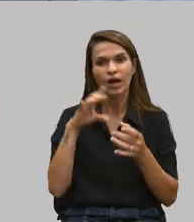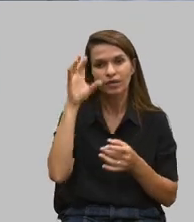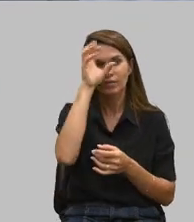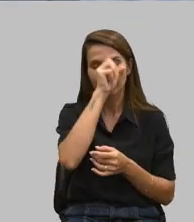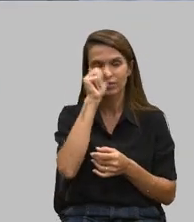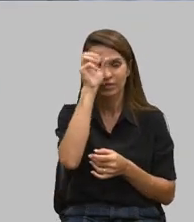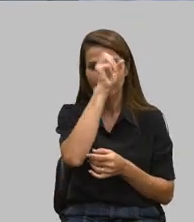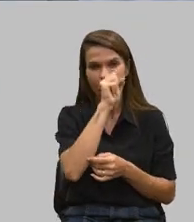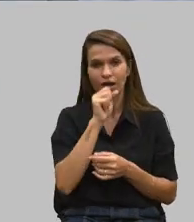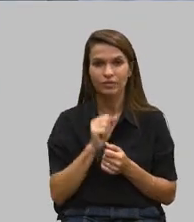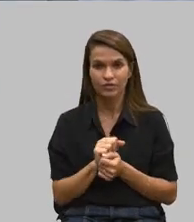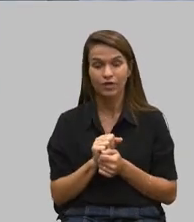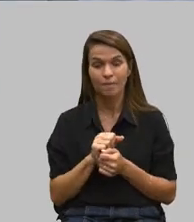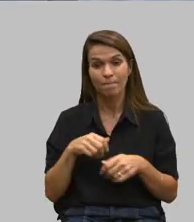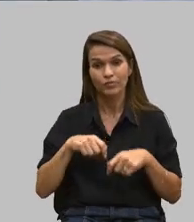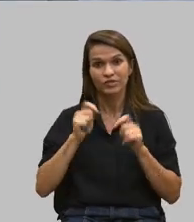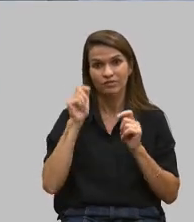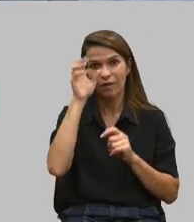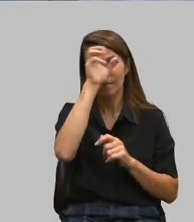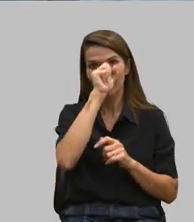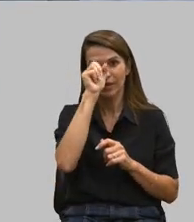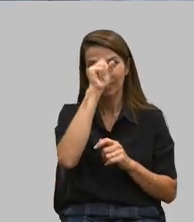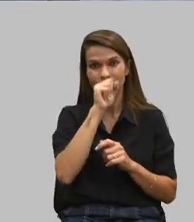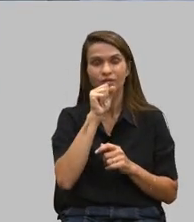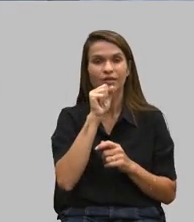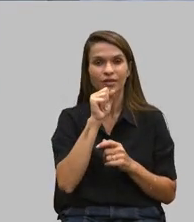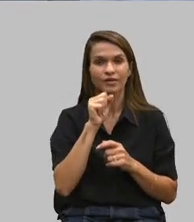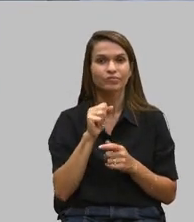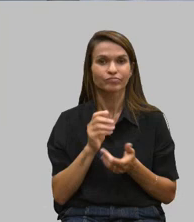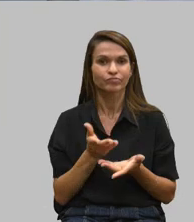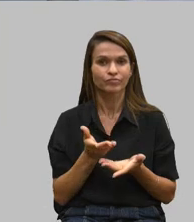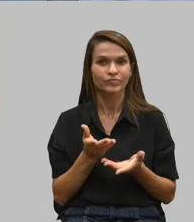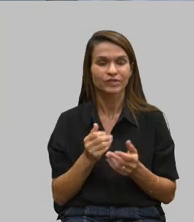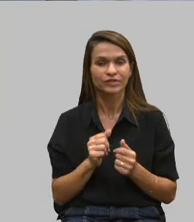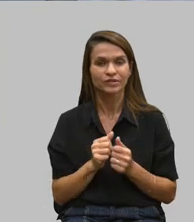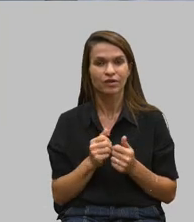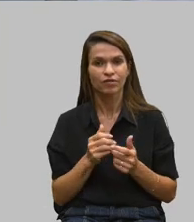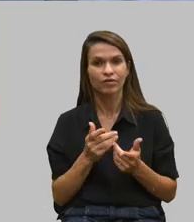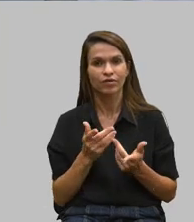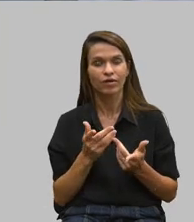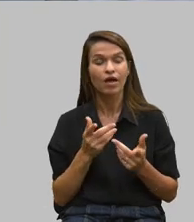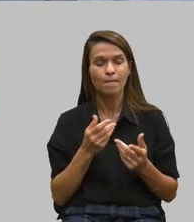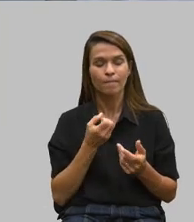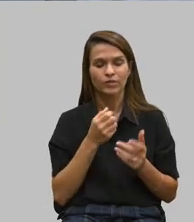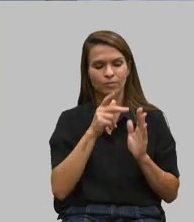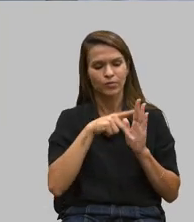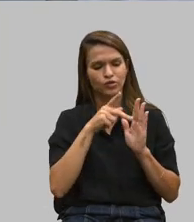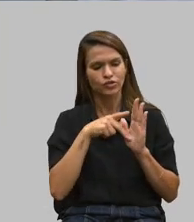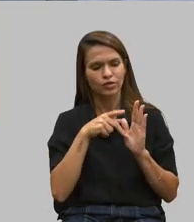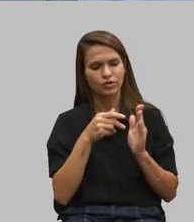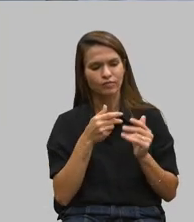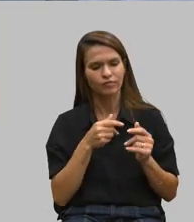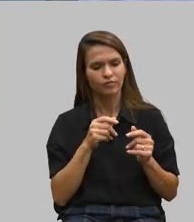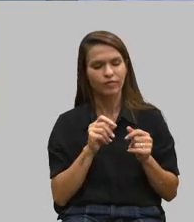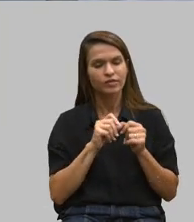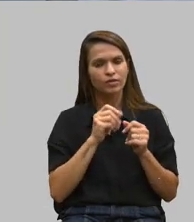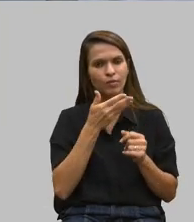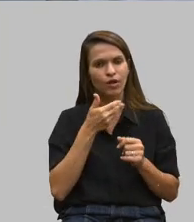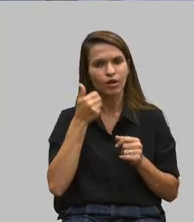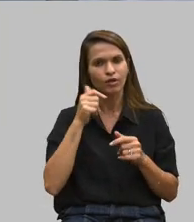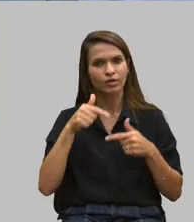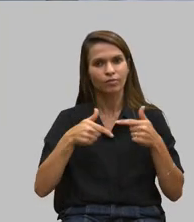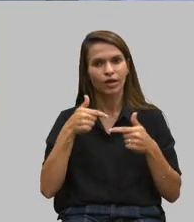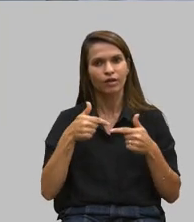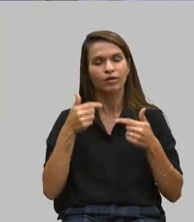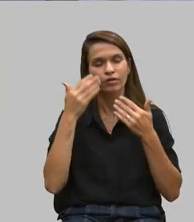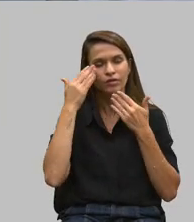ela então meu muito obrigado pelo projeto e a gente segue juntos fazendo o nosso trabalho da melhor maneira possível e Desde já agradeço aí